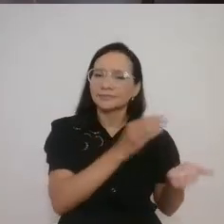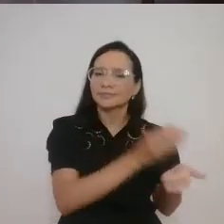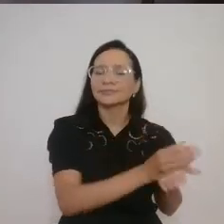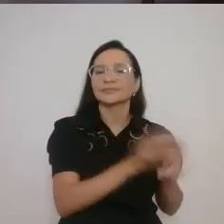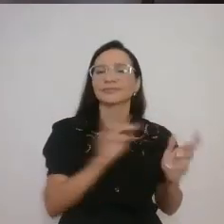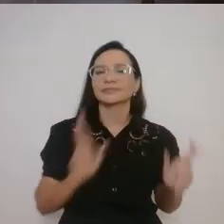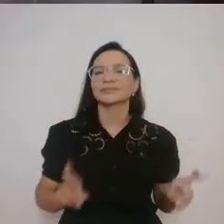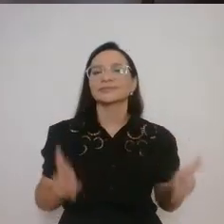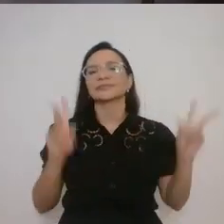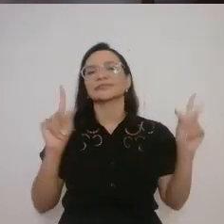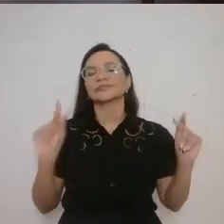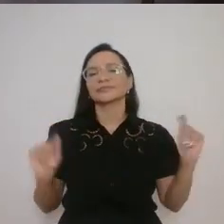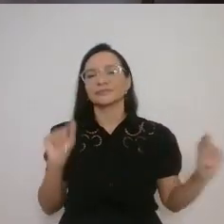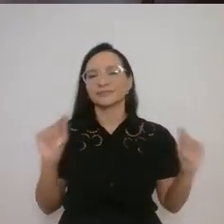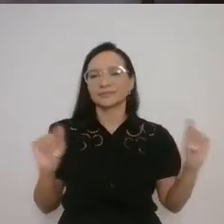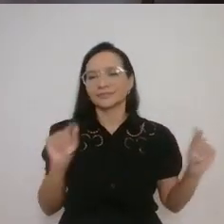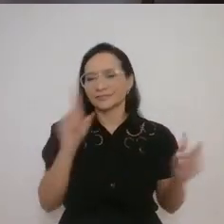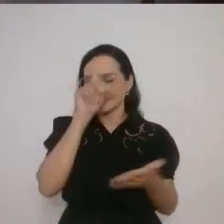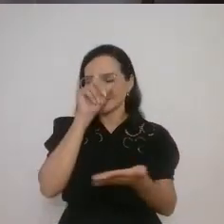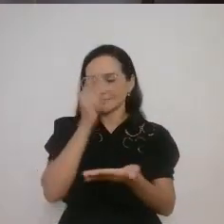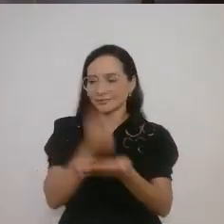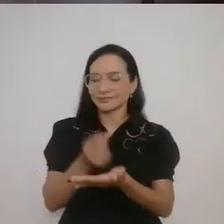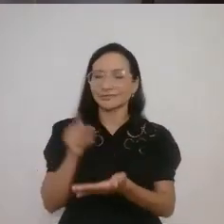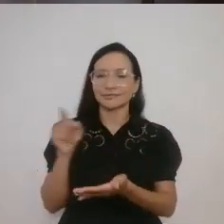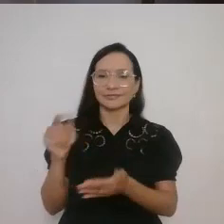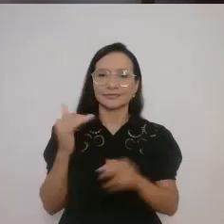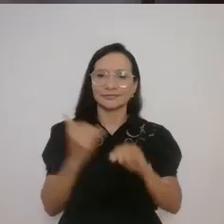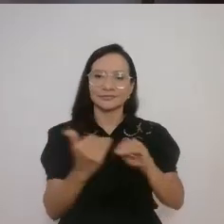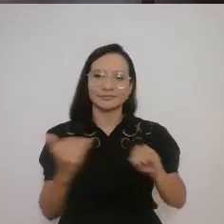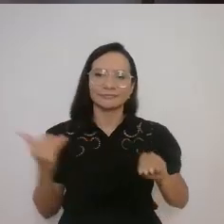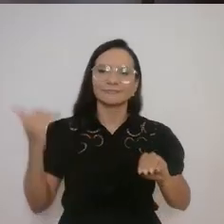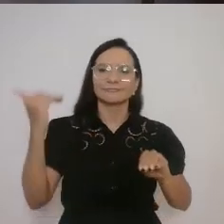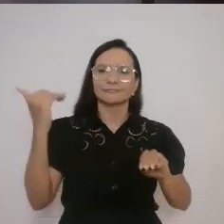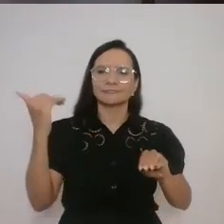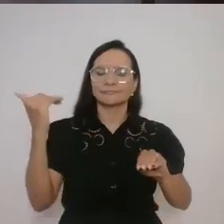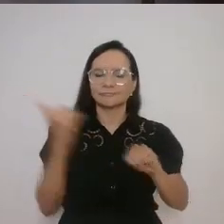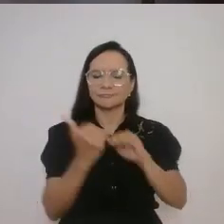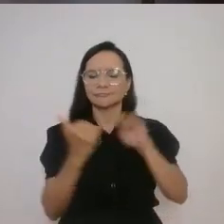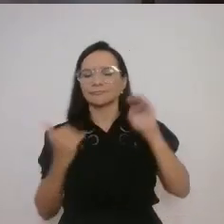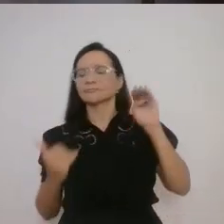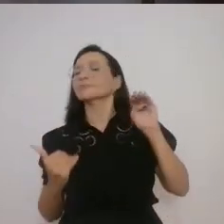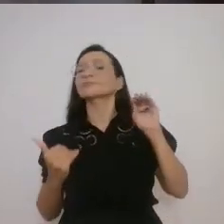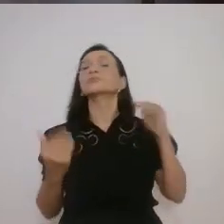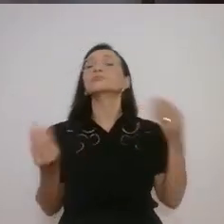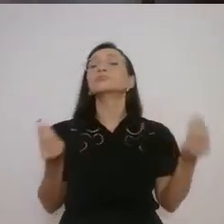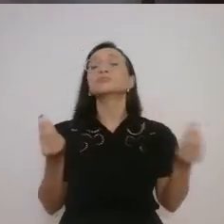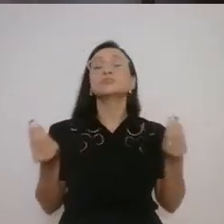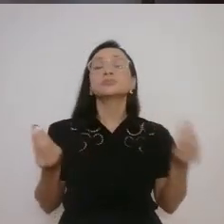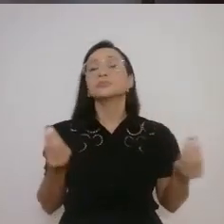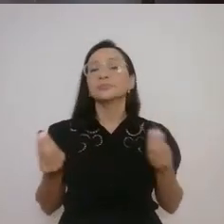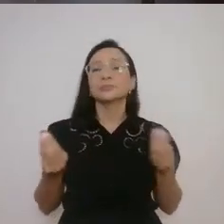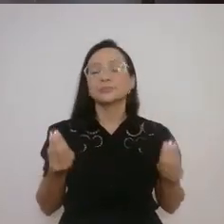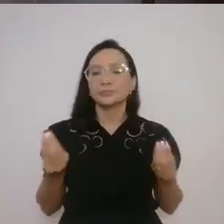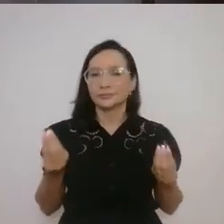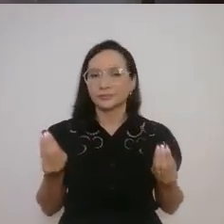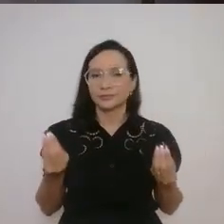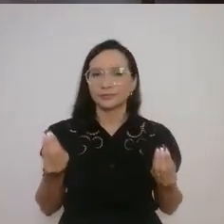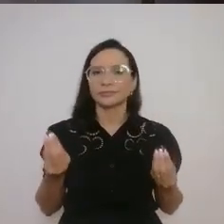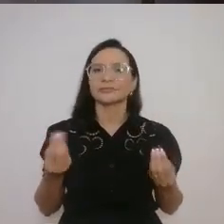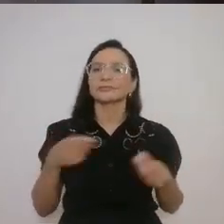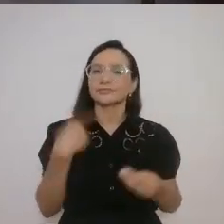é: a decisão dele se sobrepõe à minha ou a minha se sobrepõe à decisão dele? O que é que irá valer?